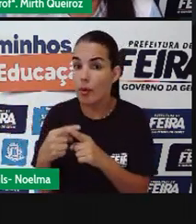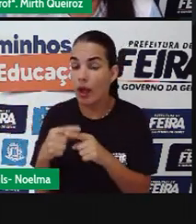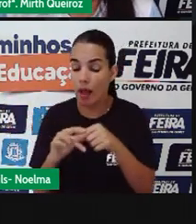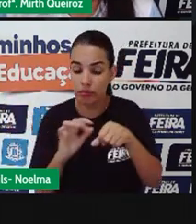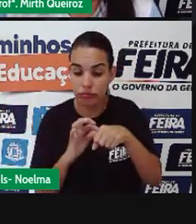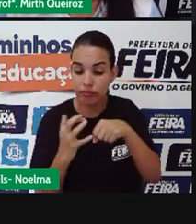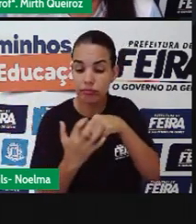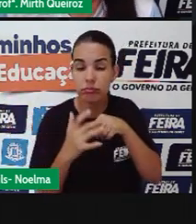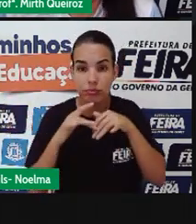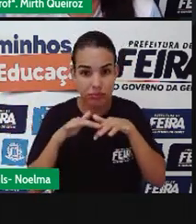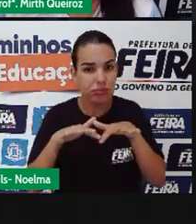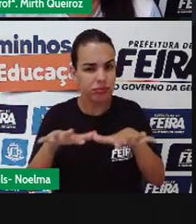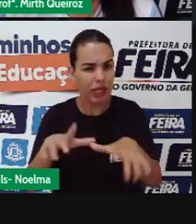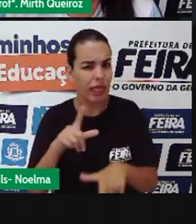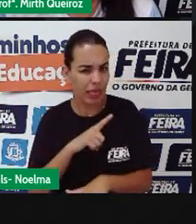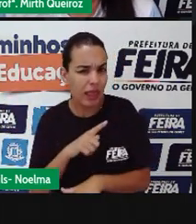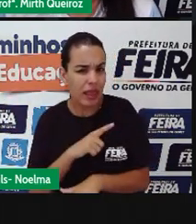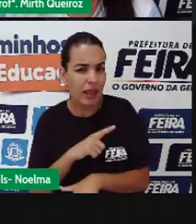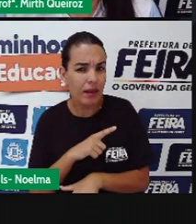essa pandemia